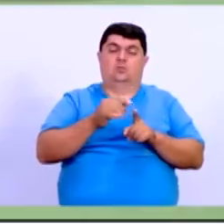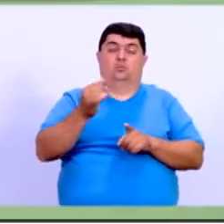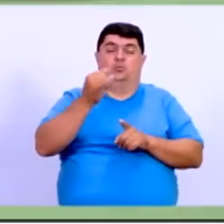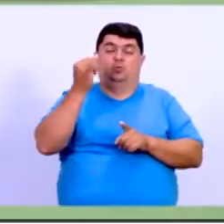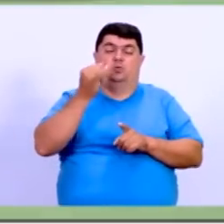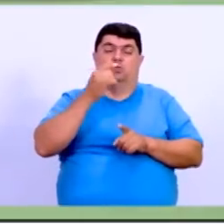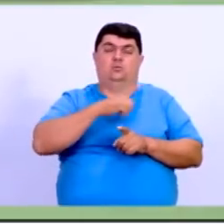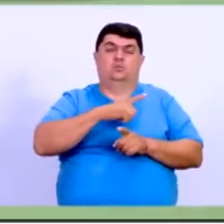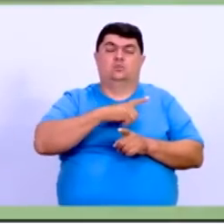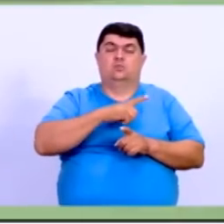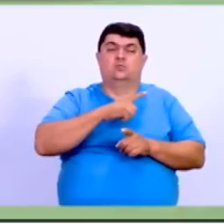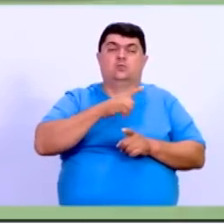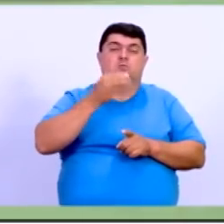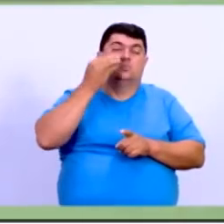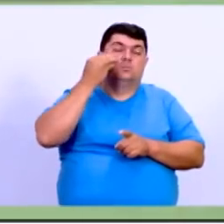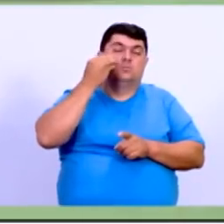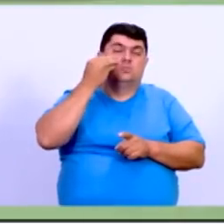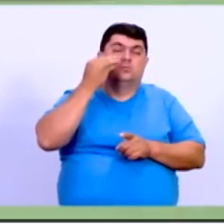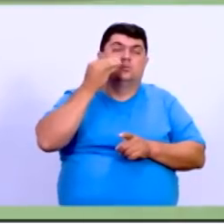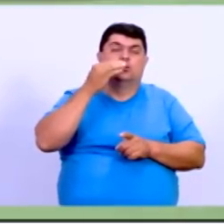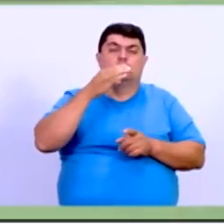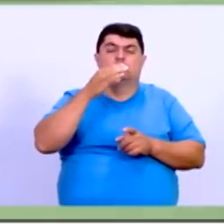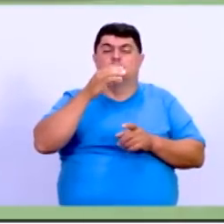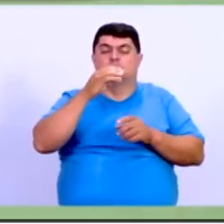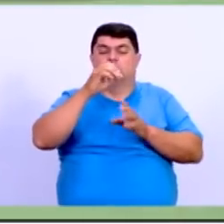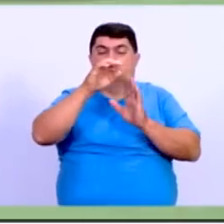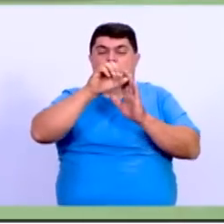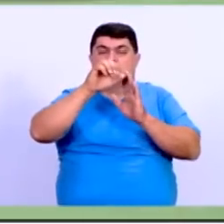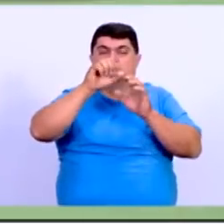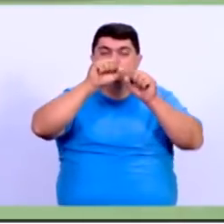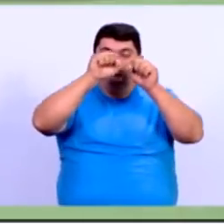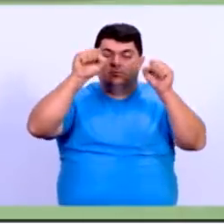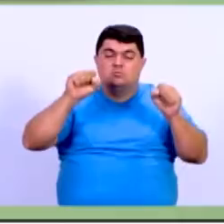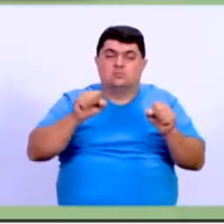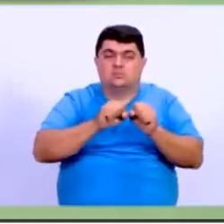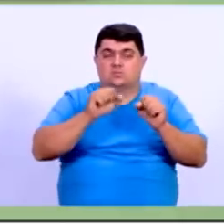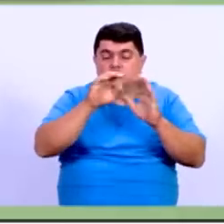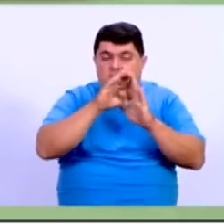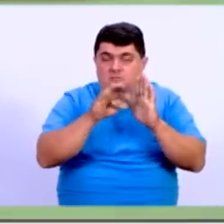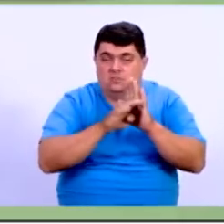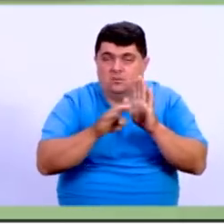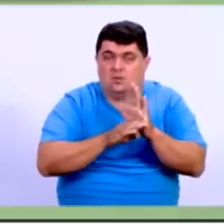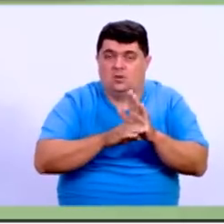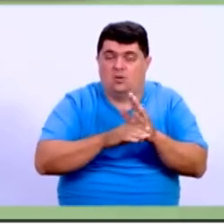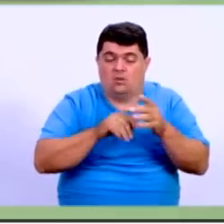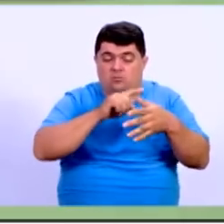também os quesitos com relação ao software. Olha o que nós elencamos para vocês aqui, ó.